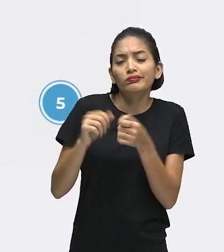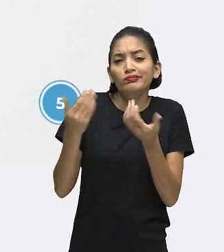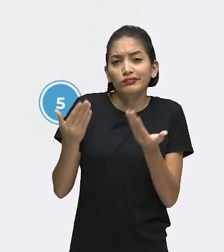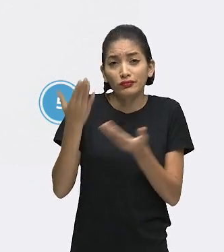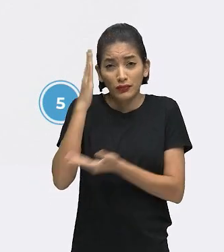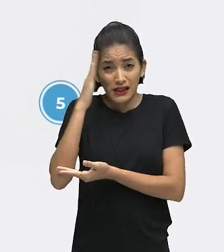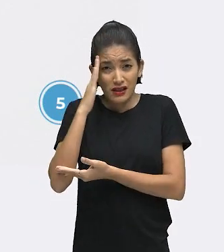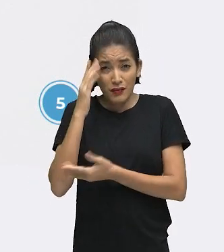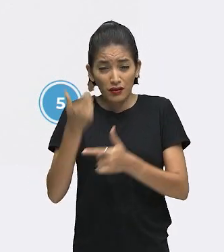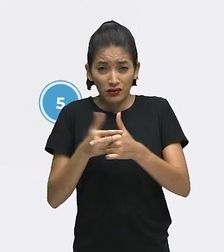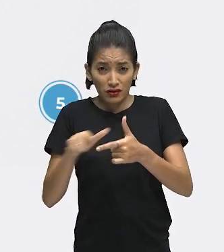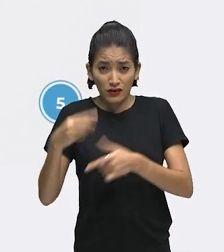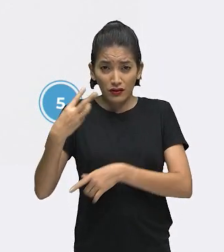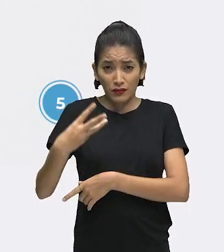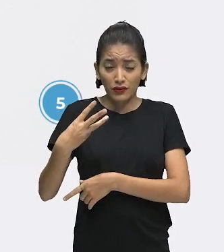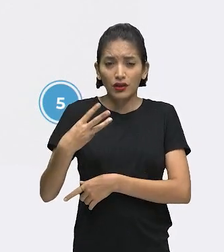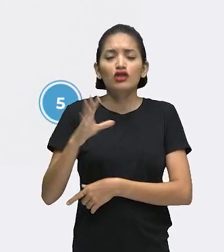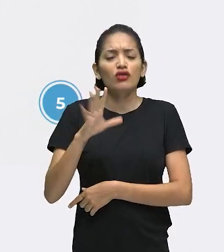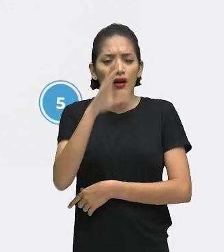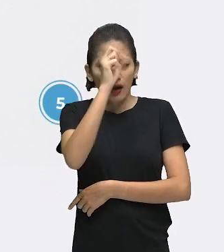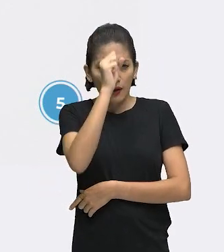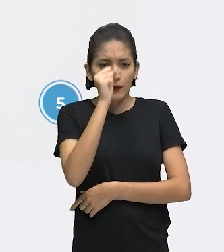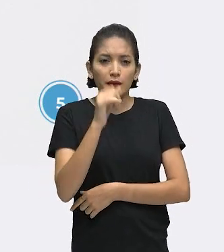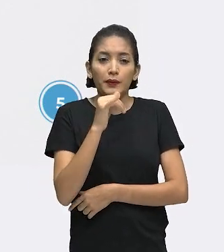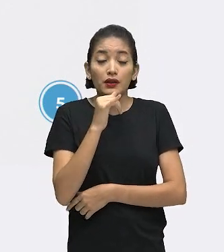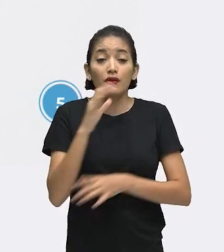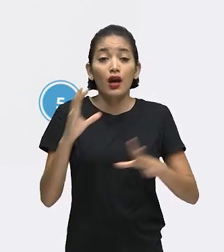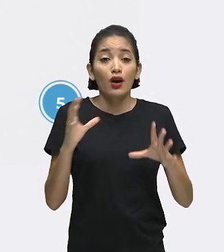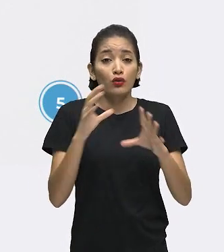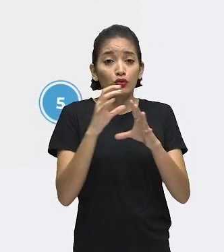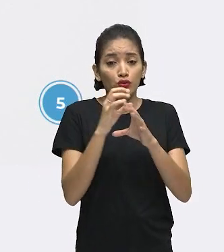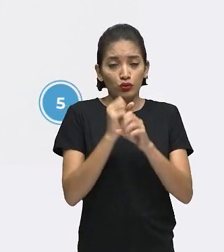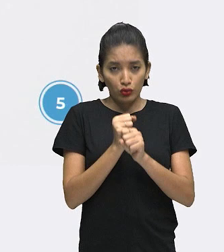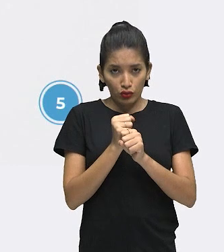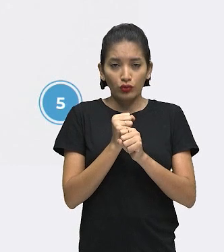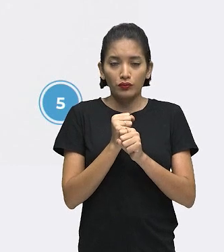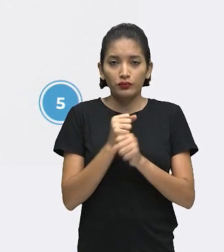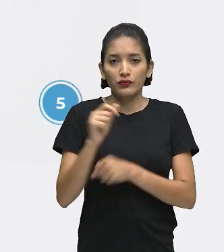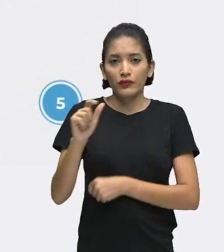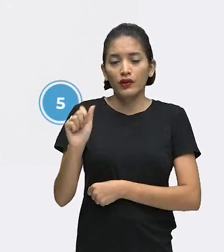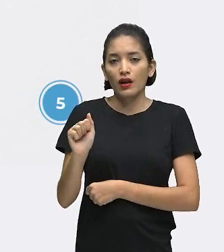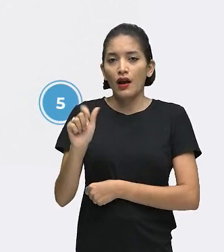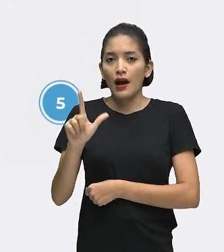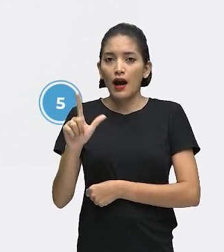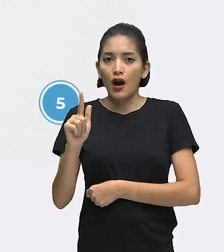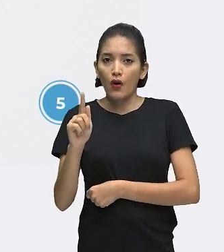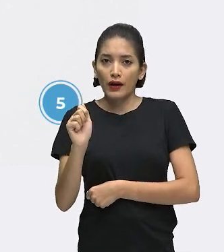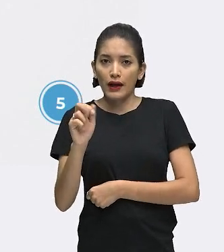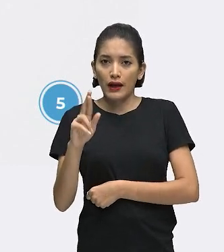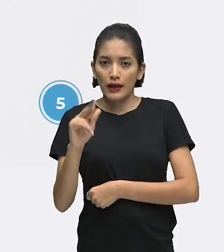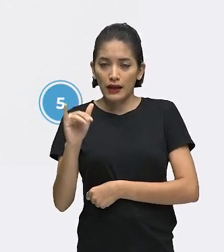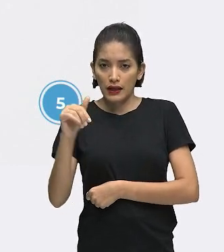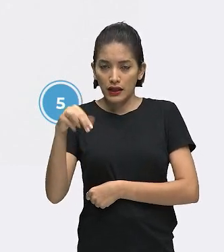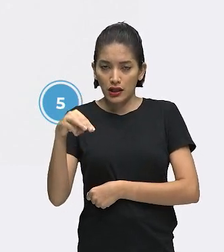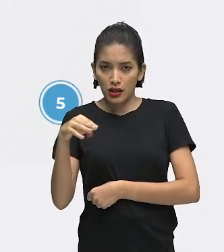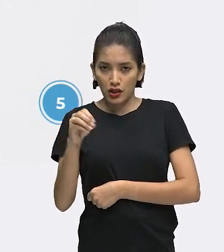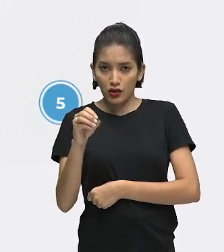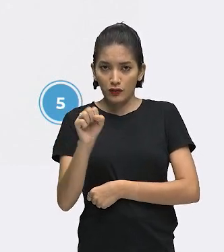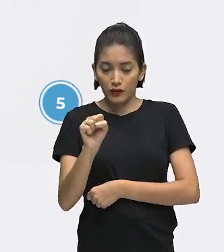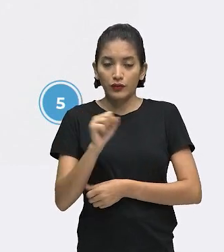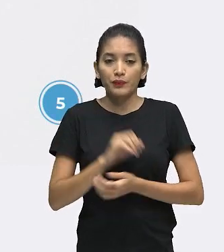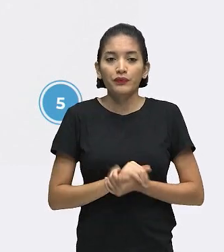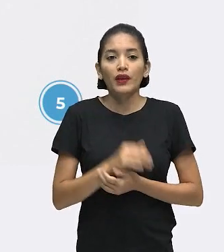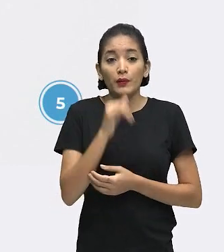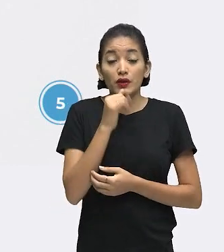se é divisível por 3? A gente já aprendeu. A gente soma os algarismos, ó. Quando a gente somar aqui o número do exemplo,